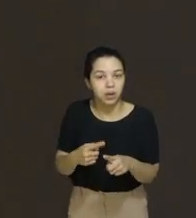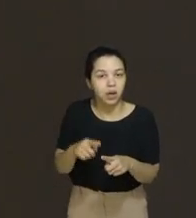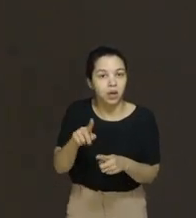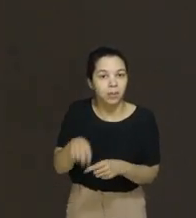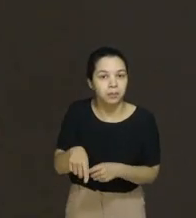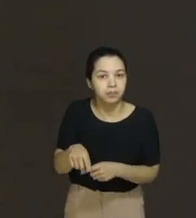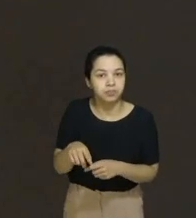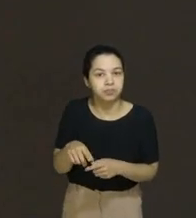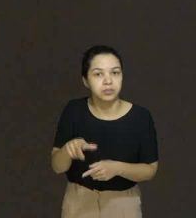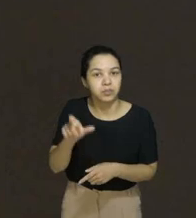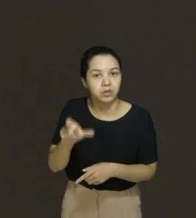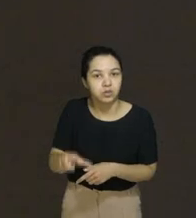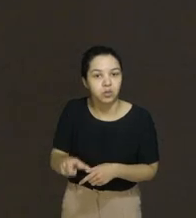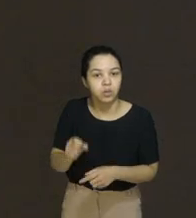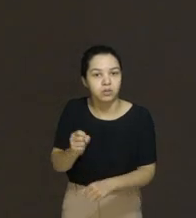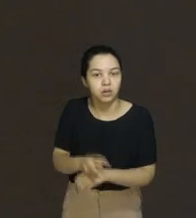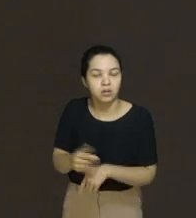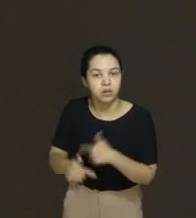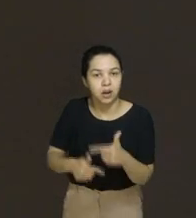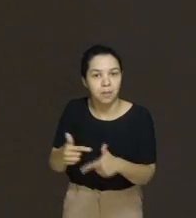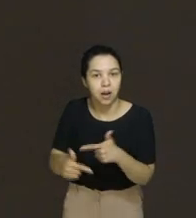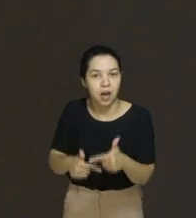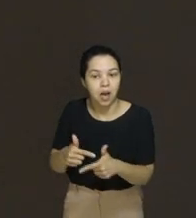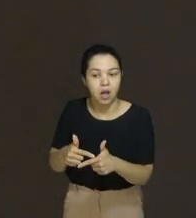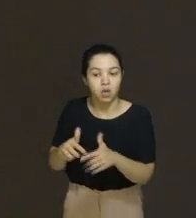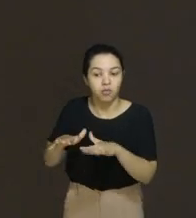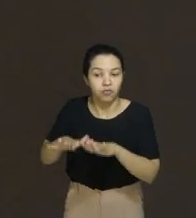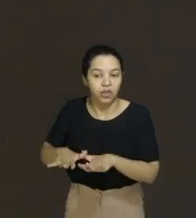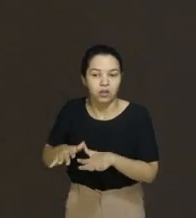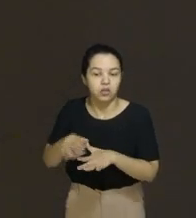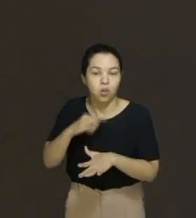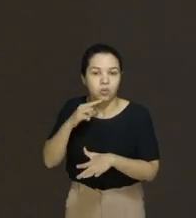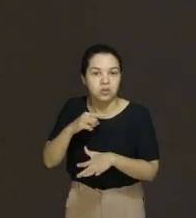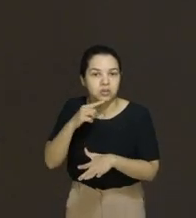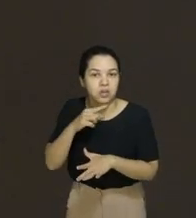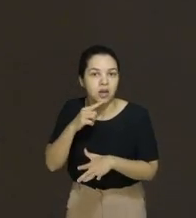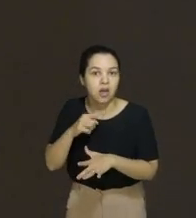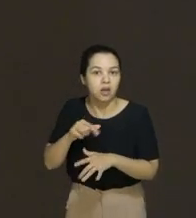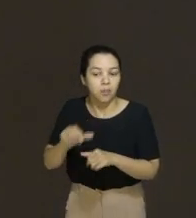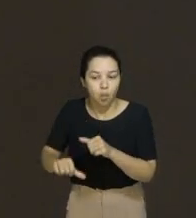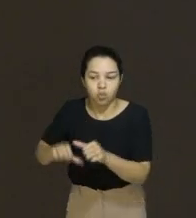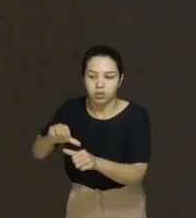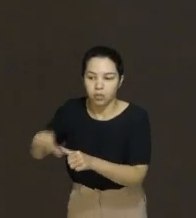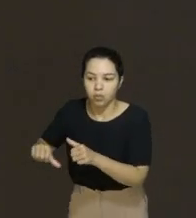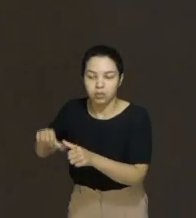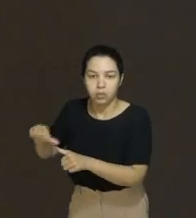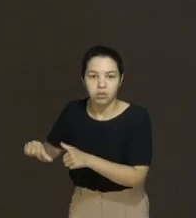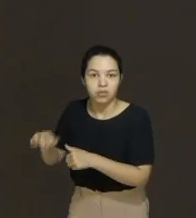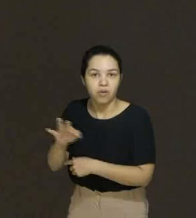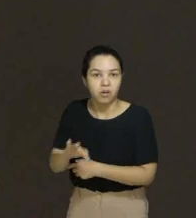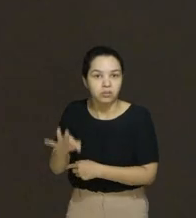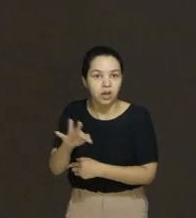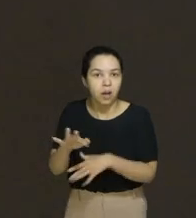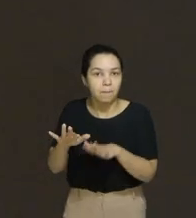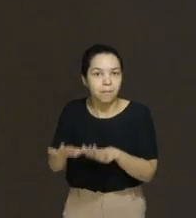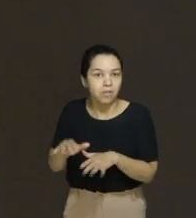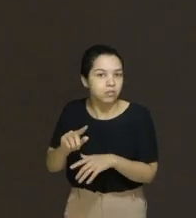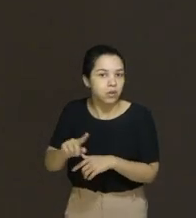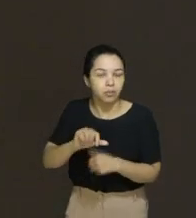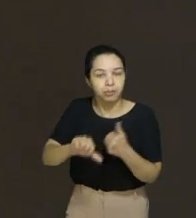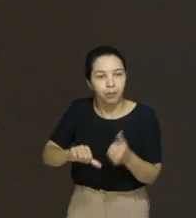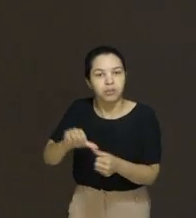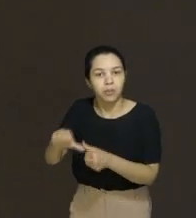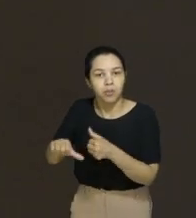param emprego, não acabam uma faculdade. Então, atrapalha muito todo um sistema familiar, social